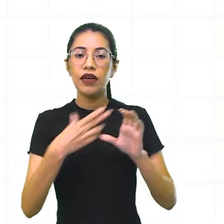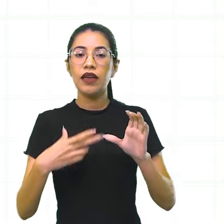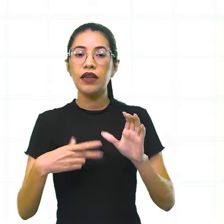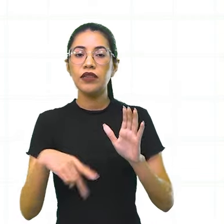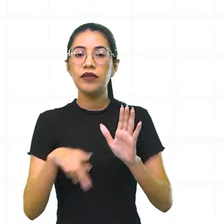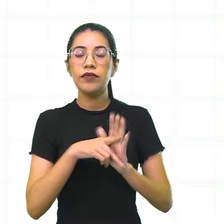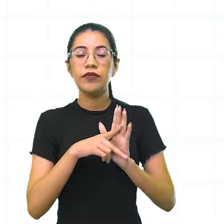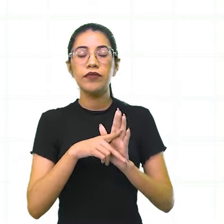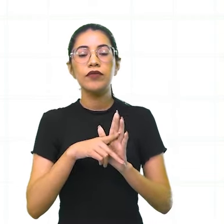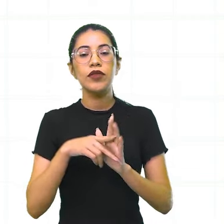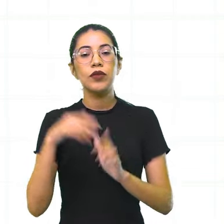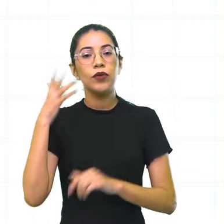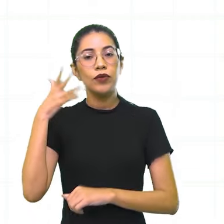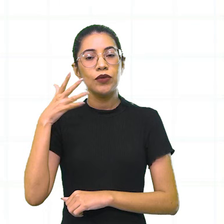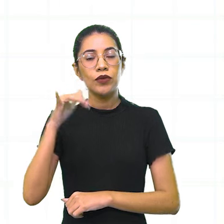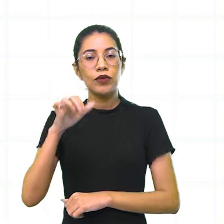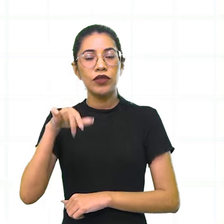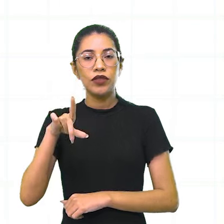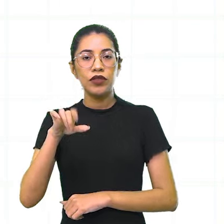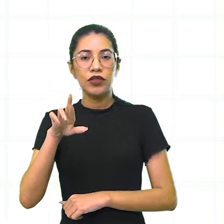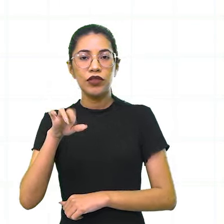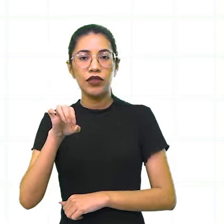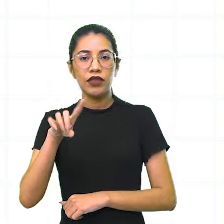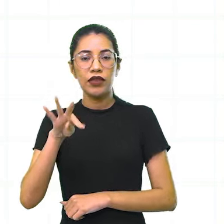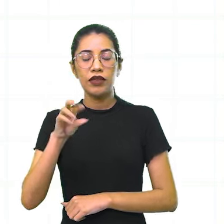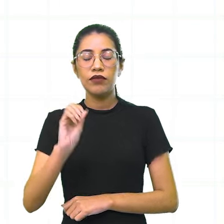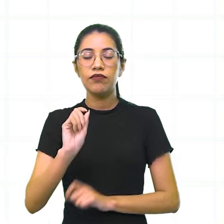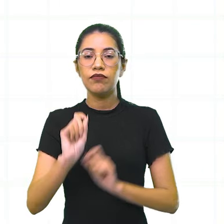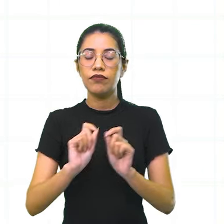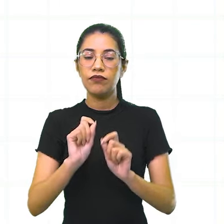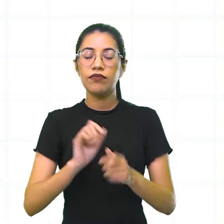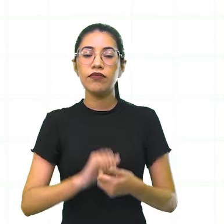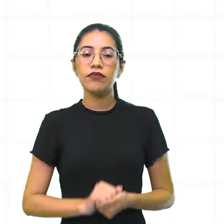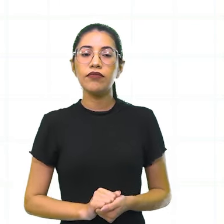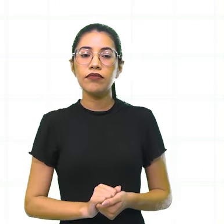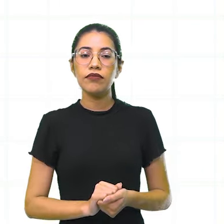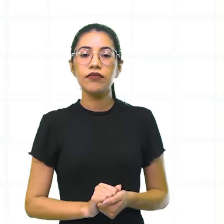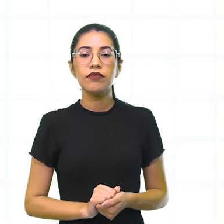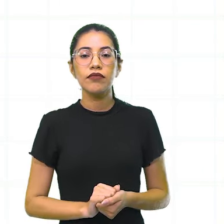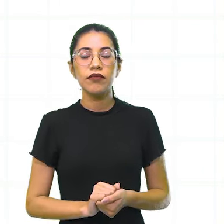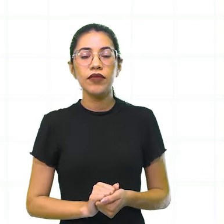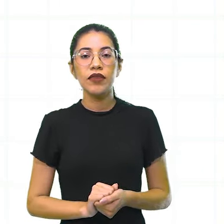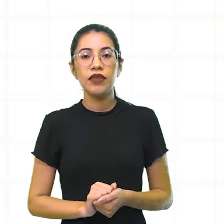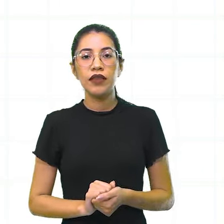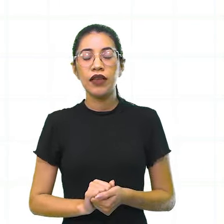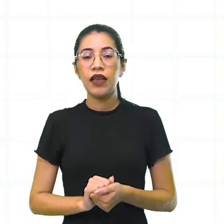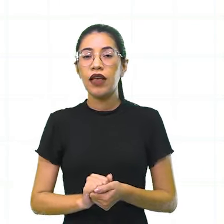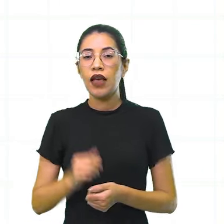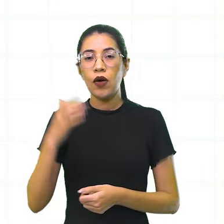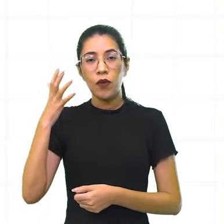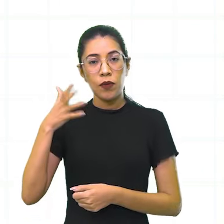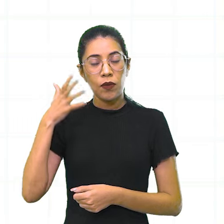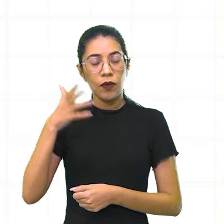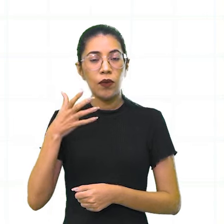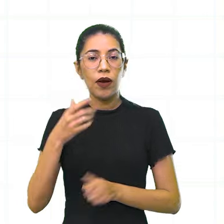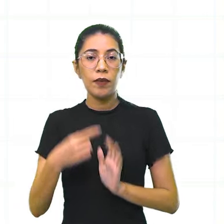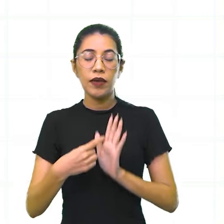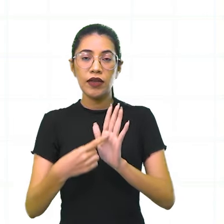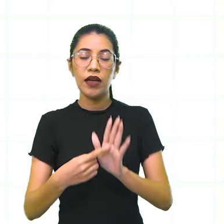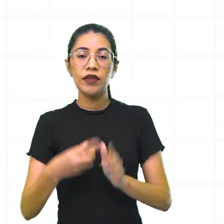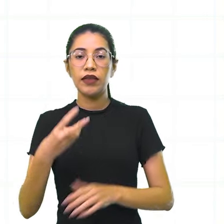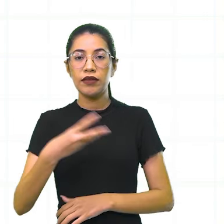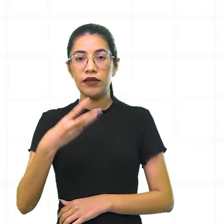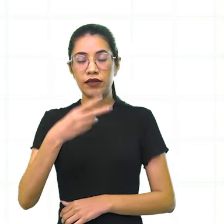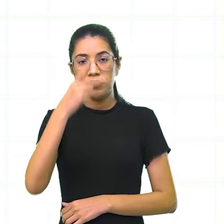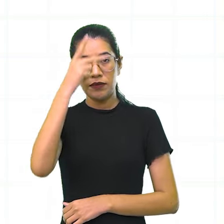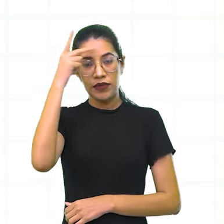discurso indireto, quais são? O discurso é narrado em terceira